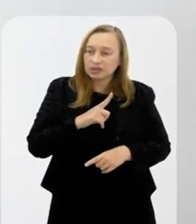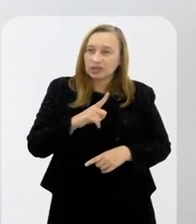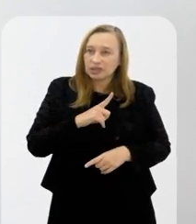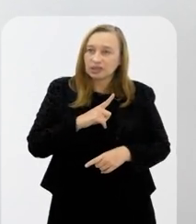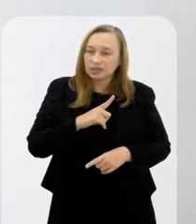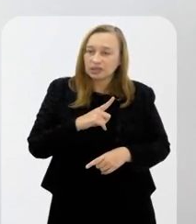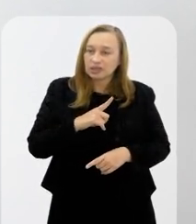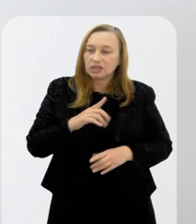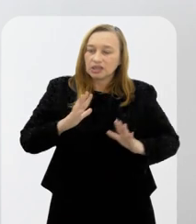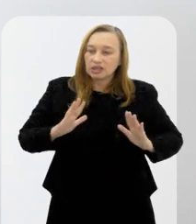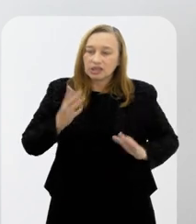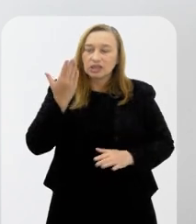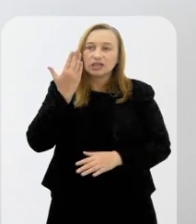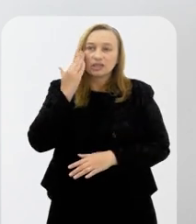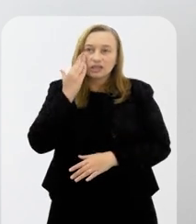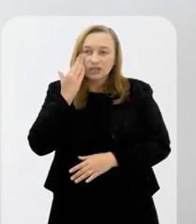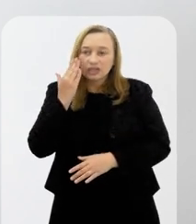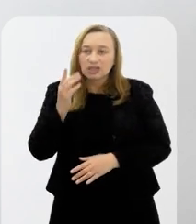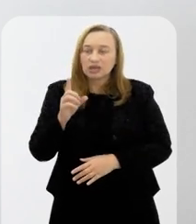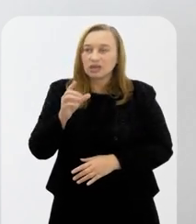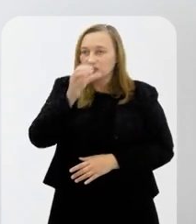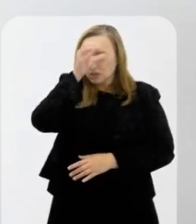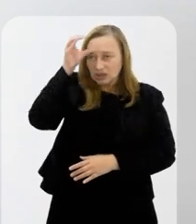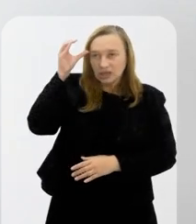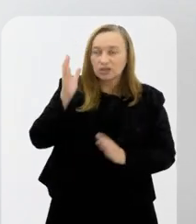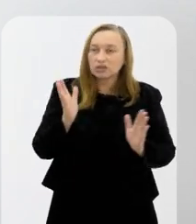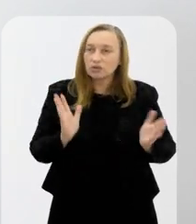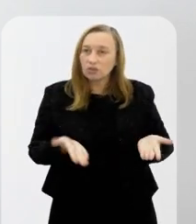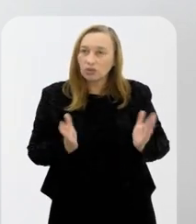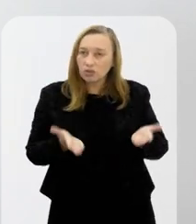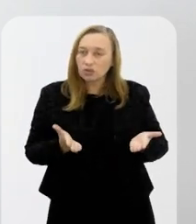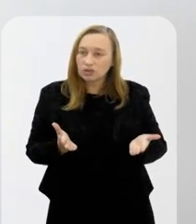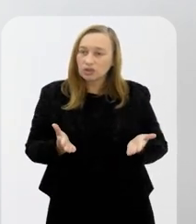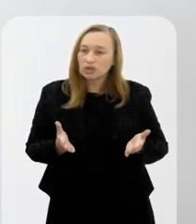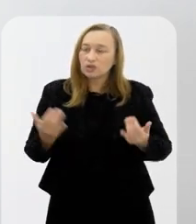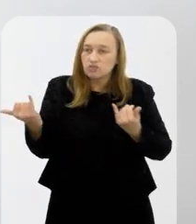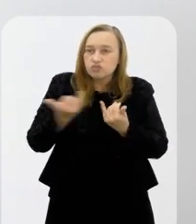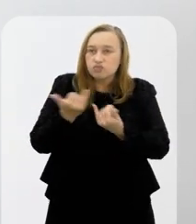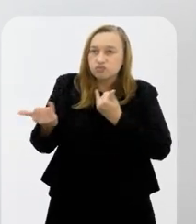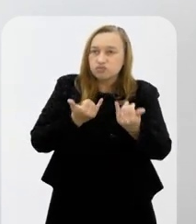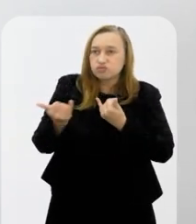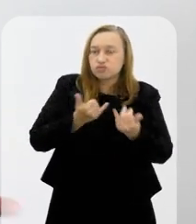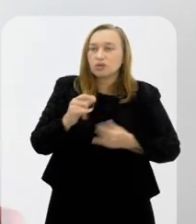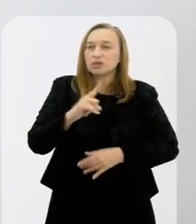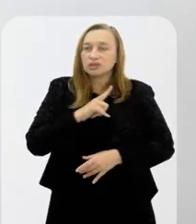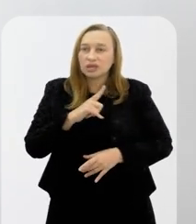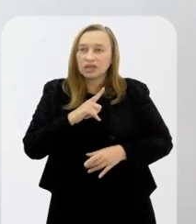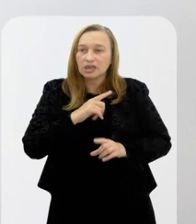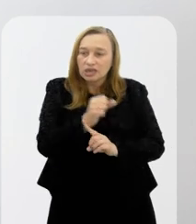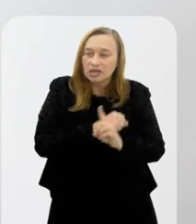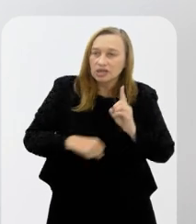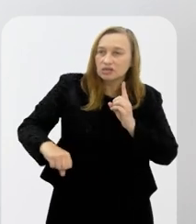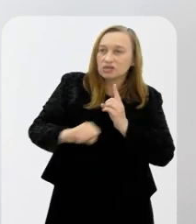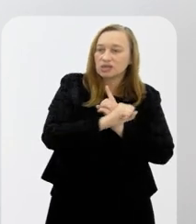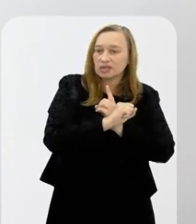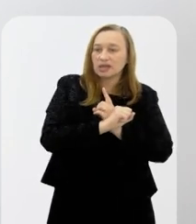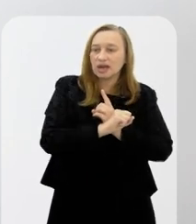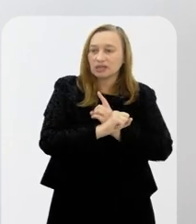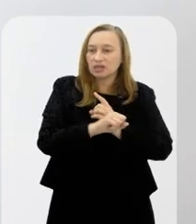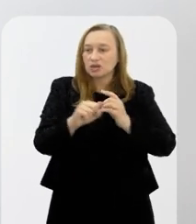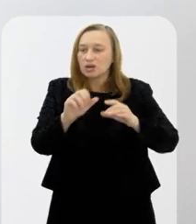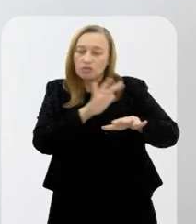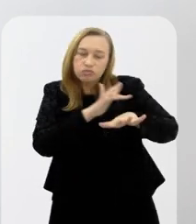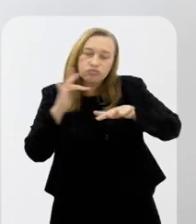dia nós entendemos que o consumidor hoje está em voga o consumidor é informado e principalmente na nossa sociedade em rede